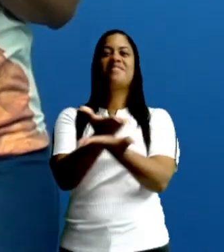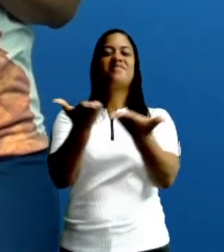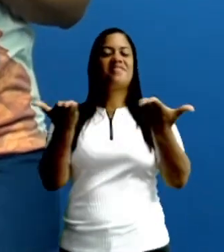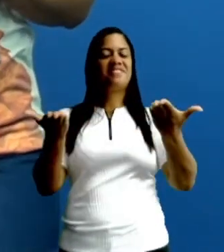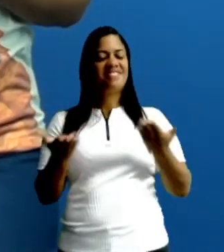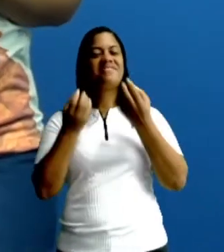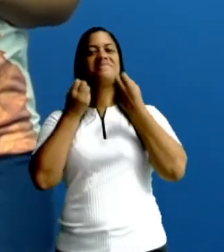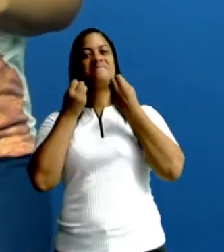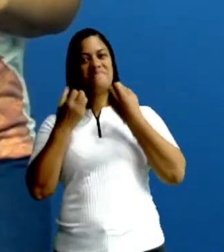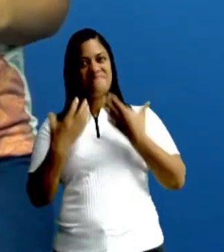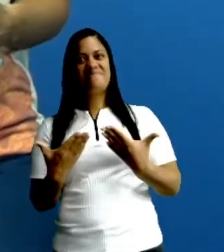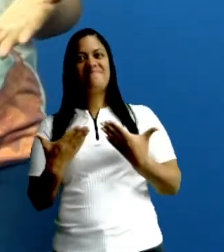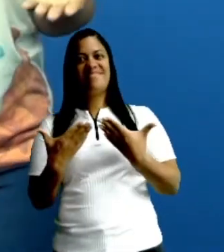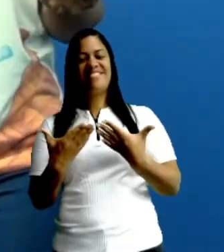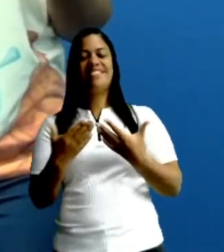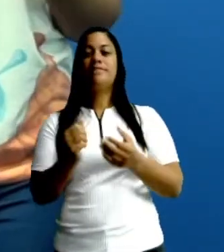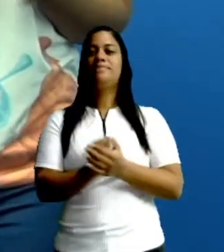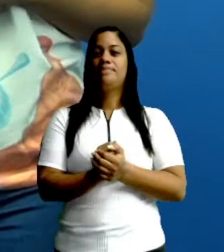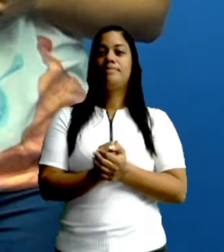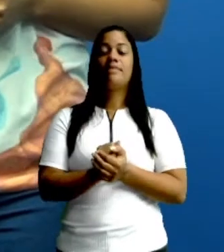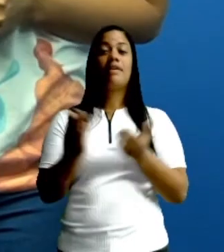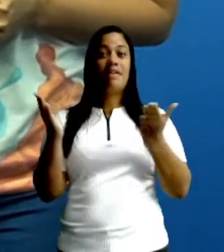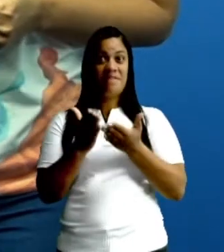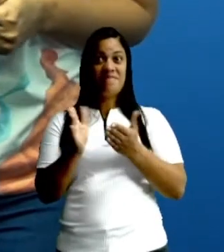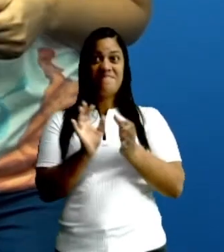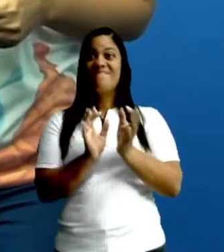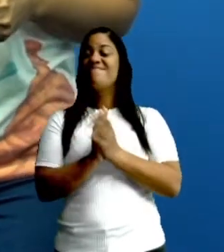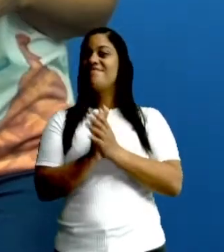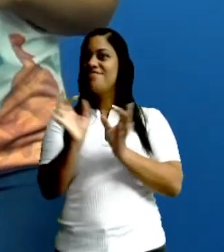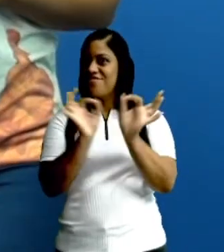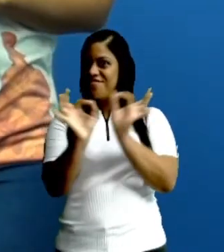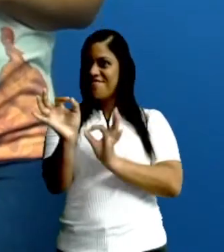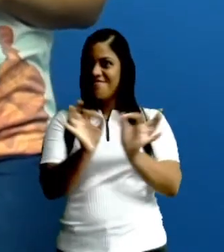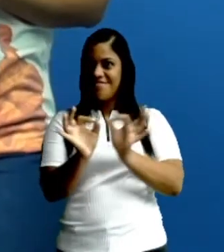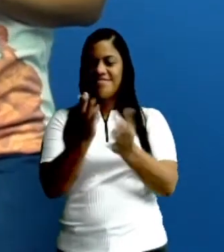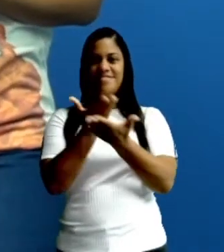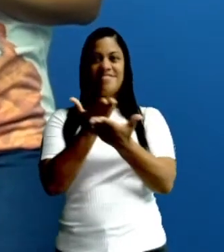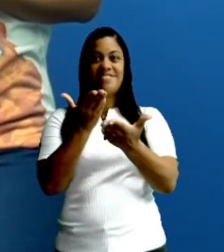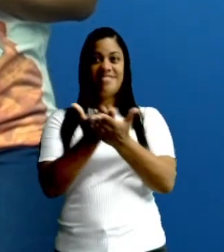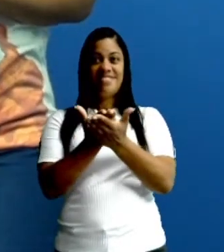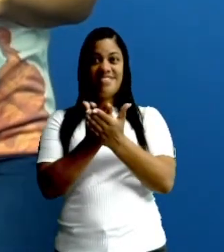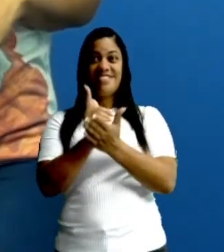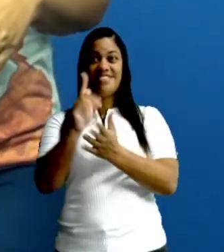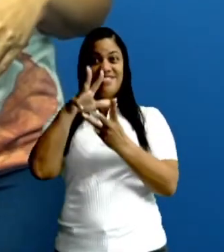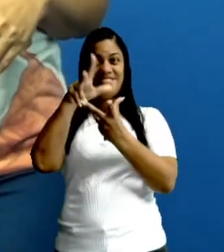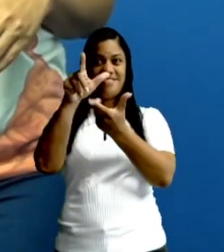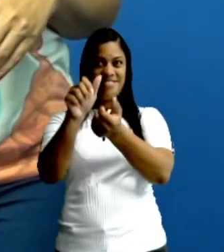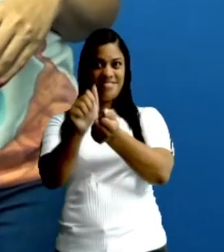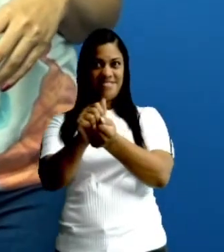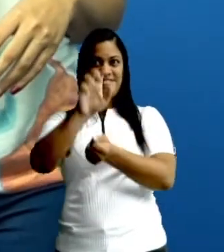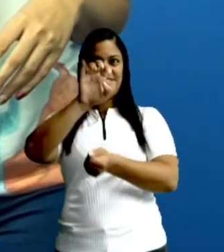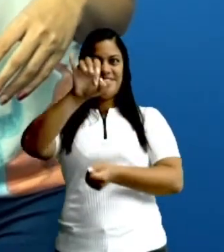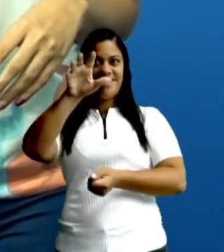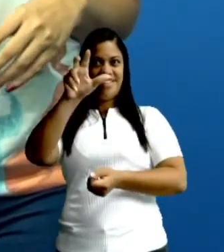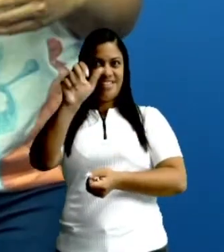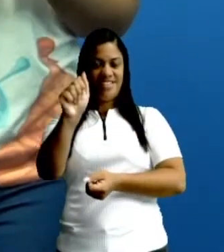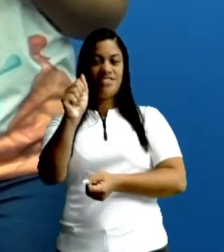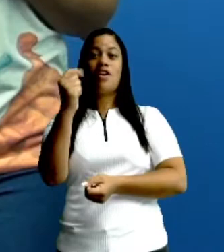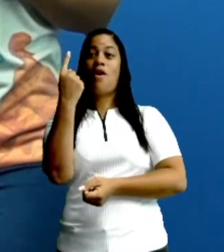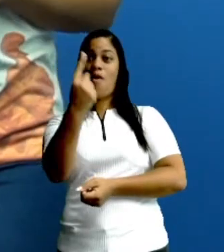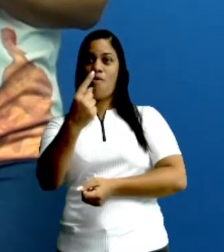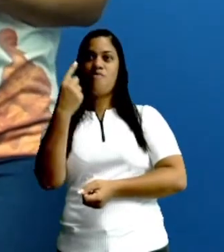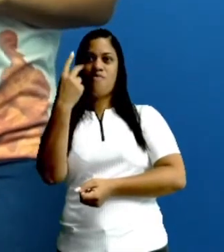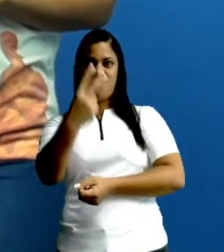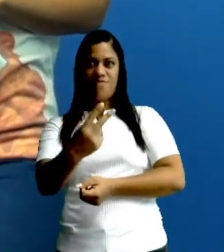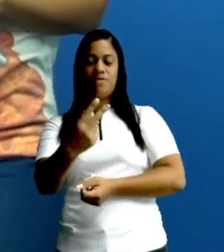vocês também estejam bem. Estão preparados, né, para a nossa aula de Geografia do EJA, fases 1 e 2. Eu